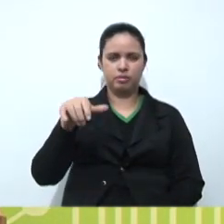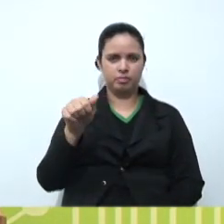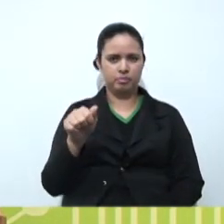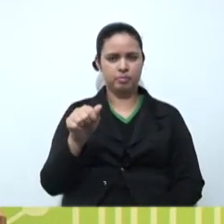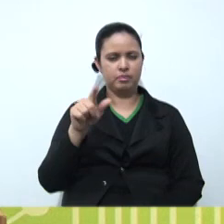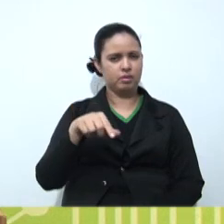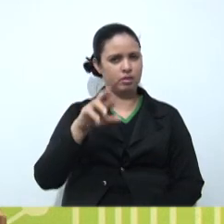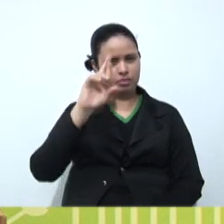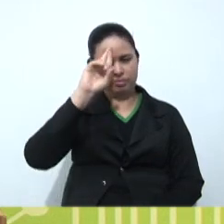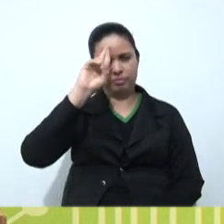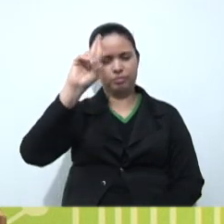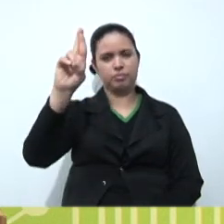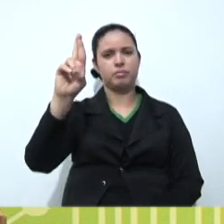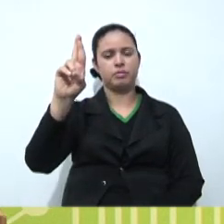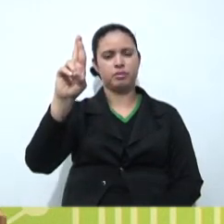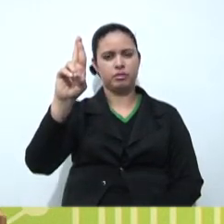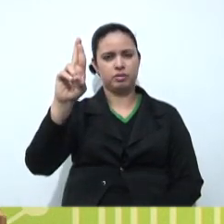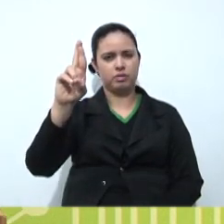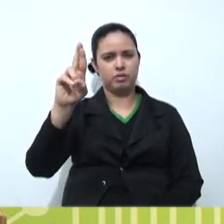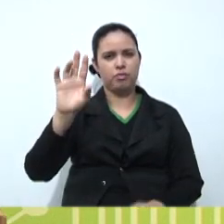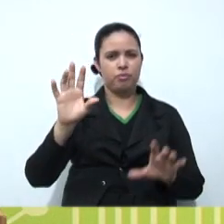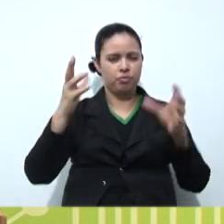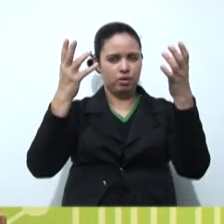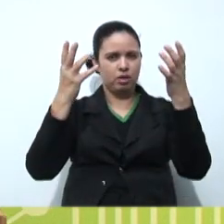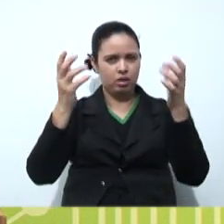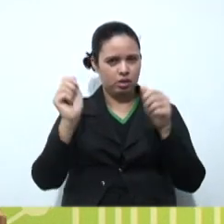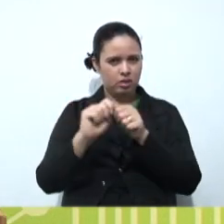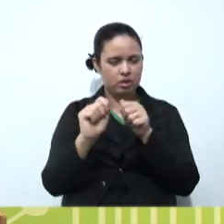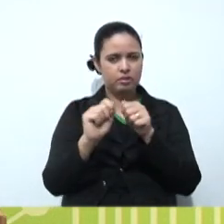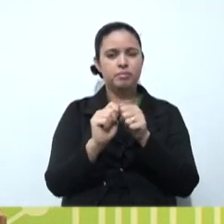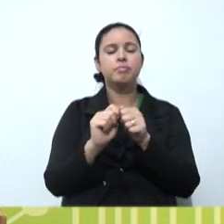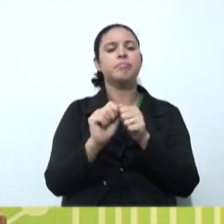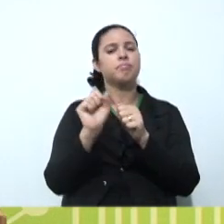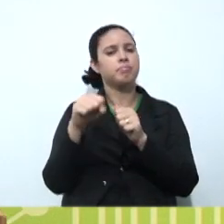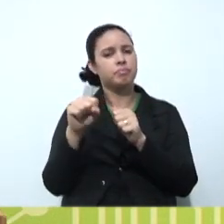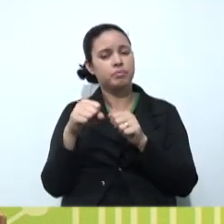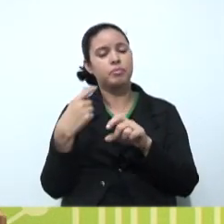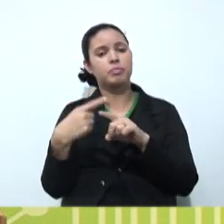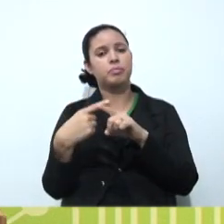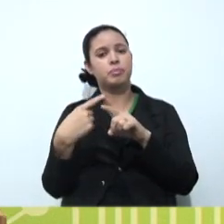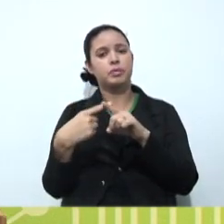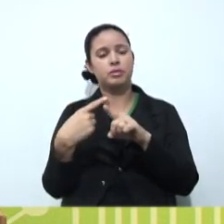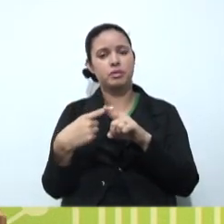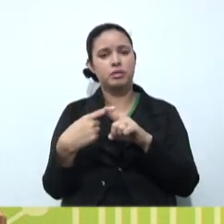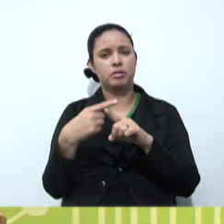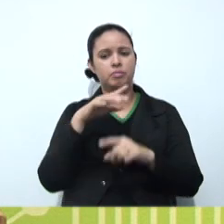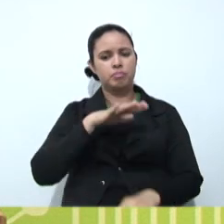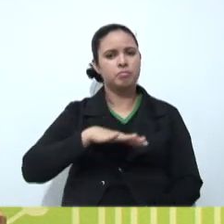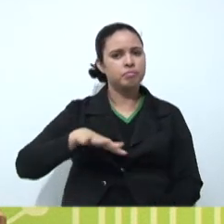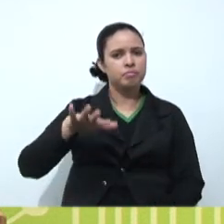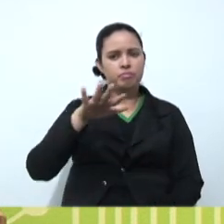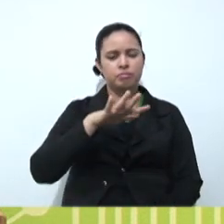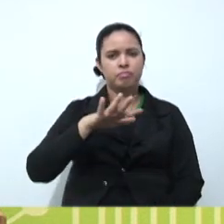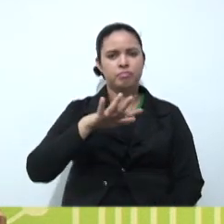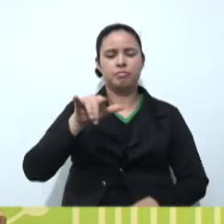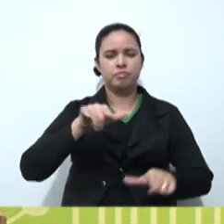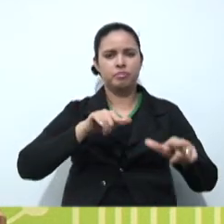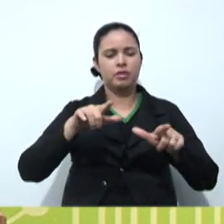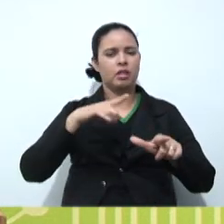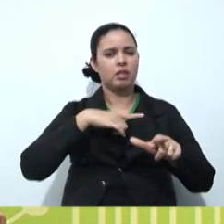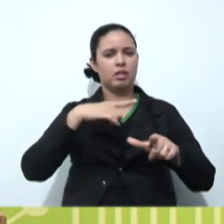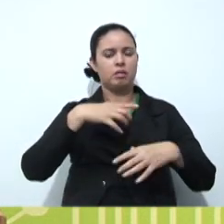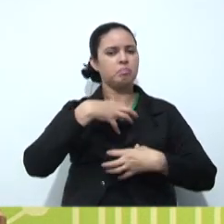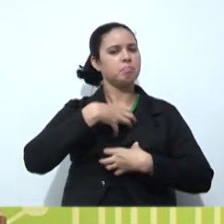claro. Um ambiente de trabalho onde há um clima organizacional, e isso você viu lá em gestão de pessoas, um ambiente de trabalho onde há um